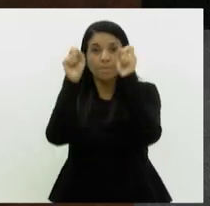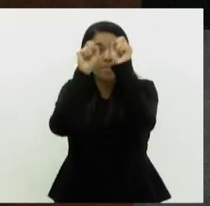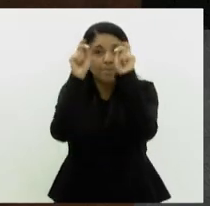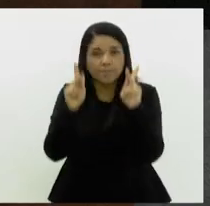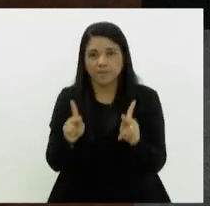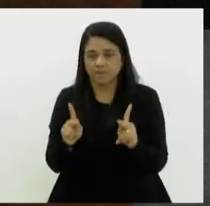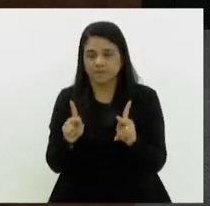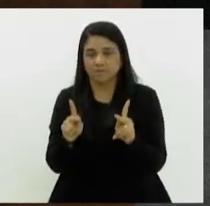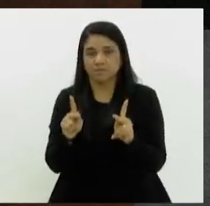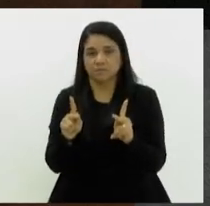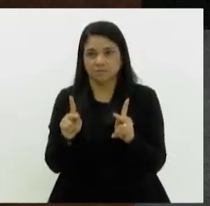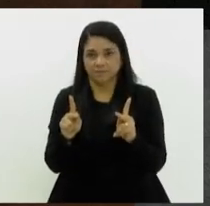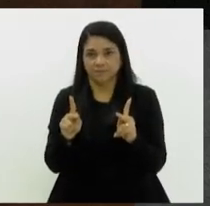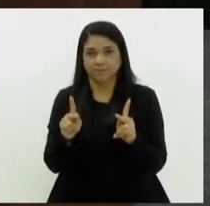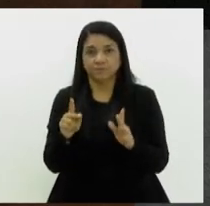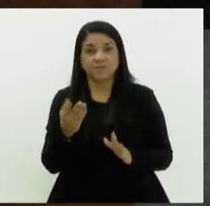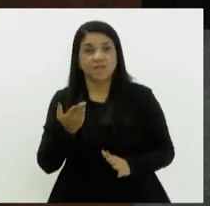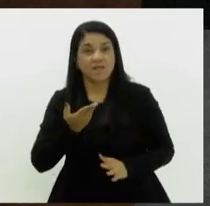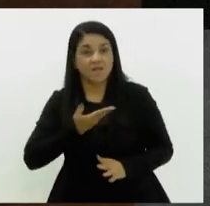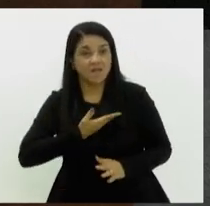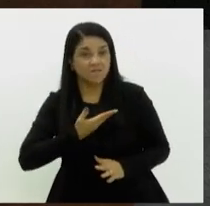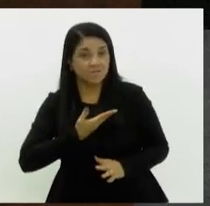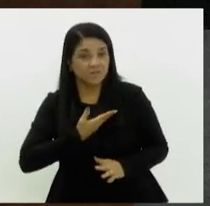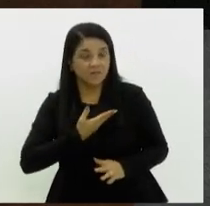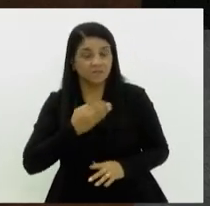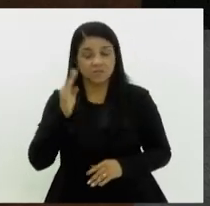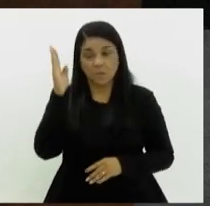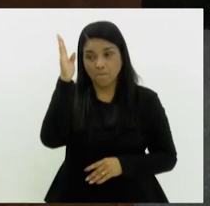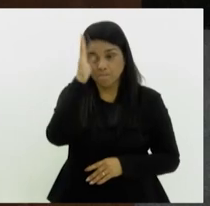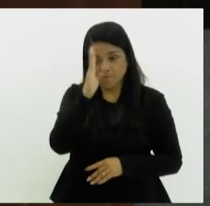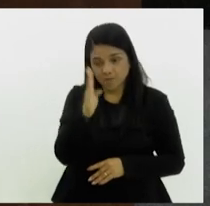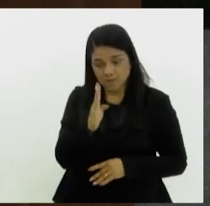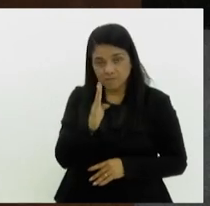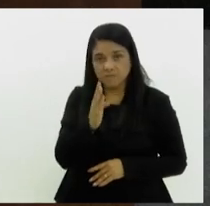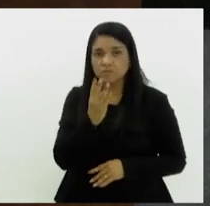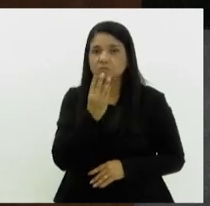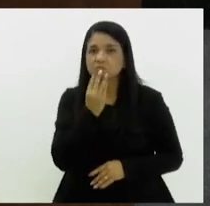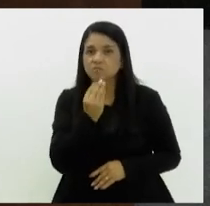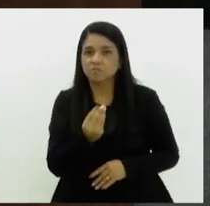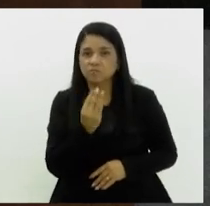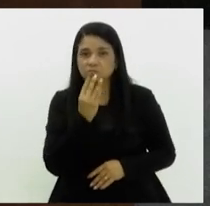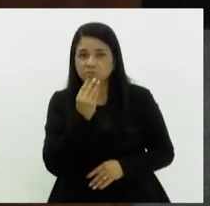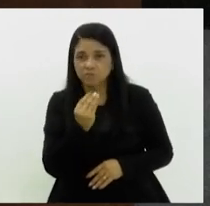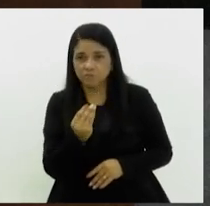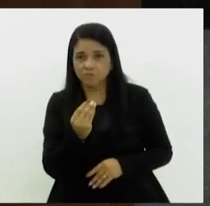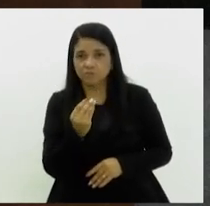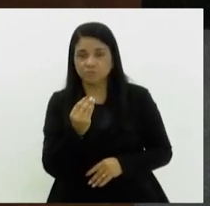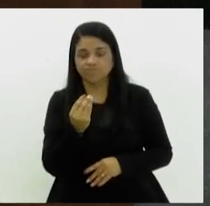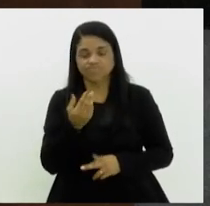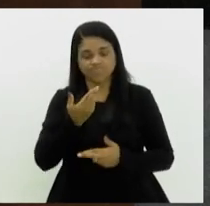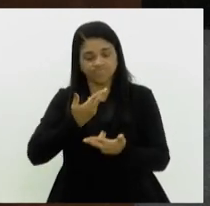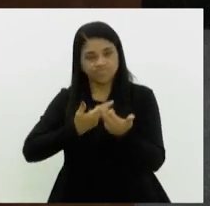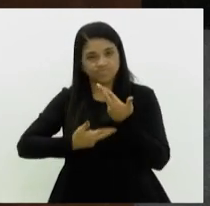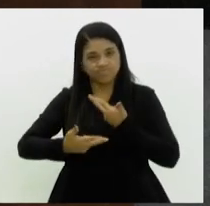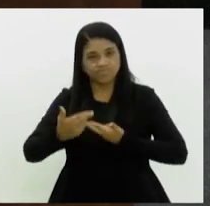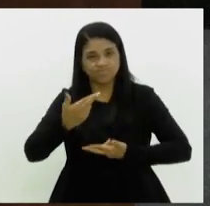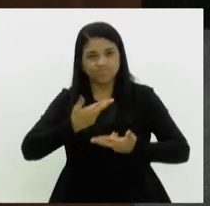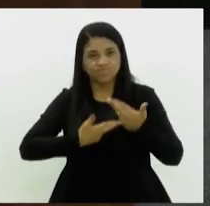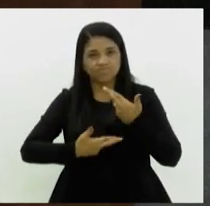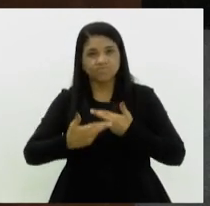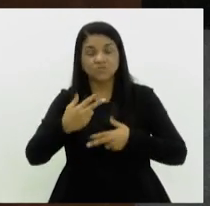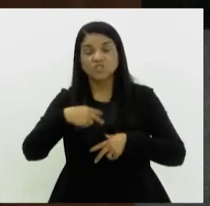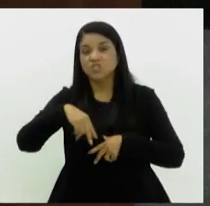A amizade entre Brasil e Israel, ela é uma amizade